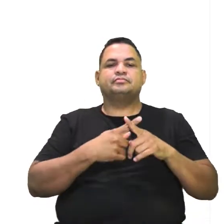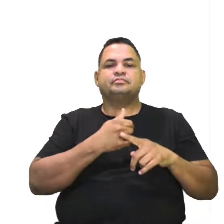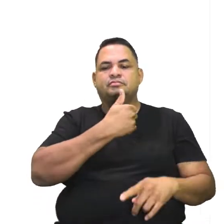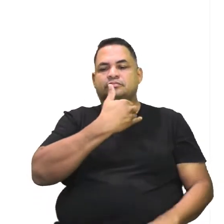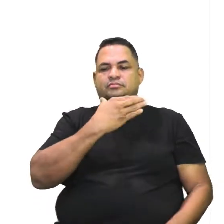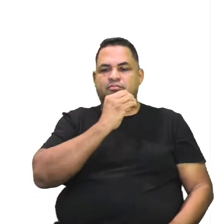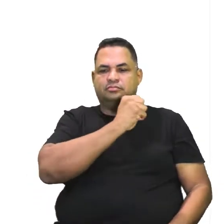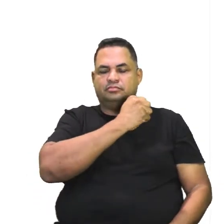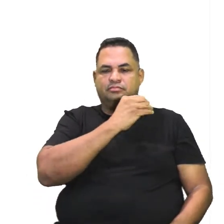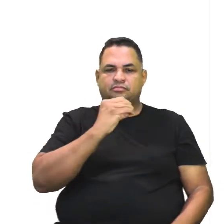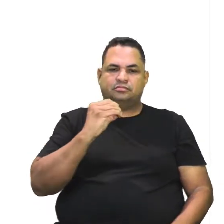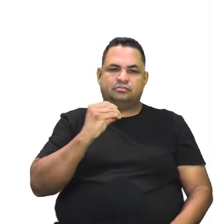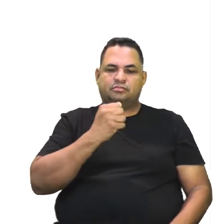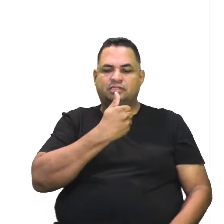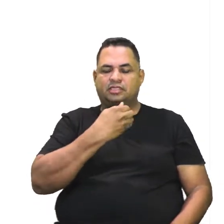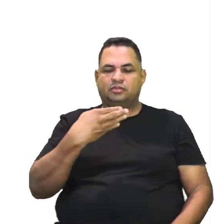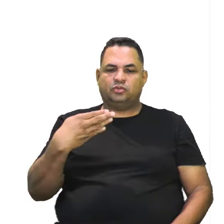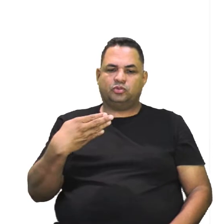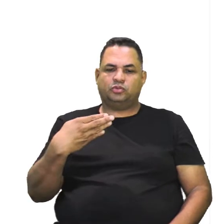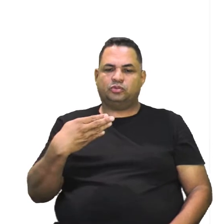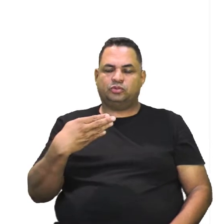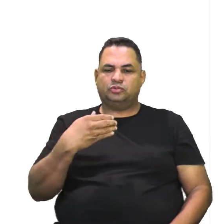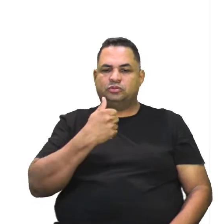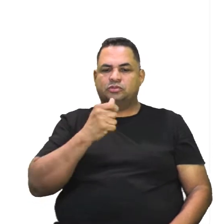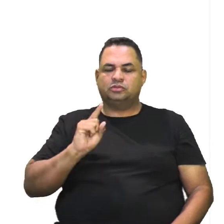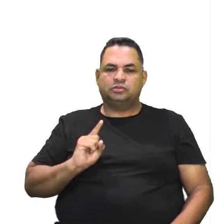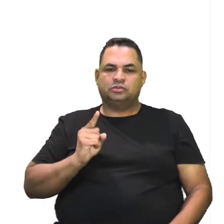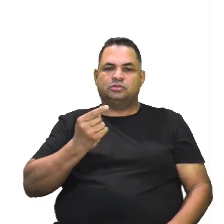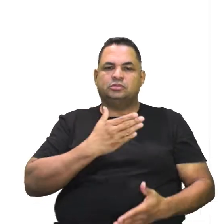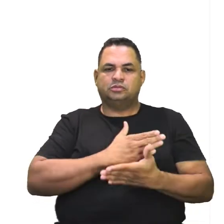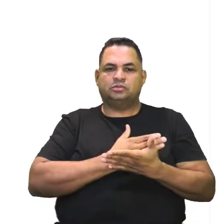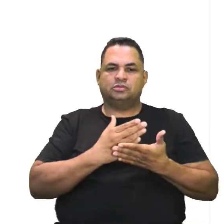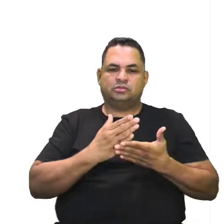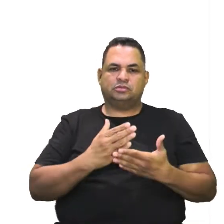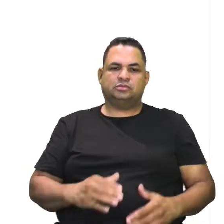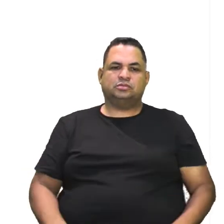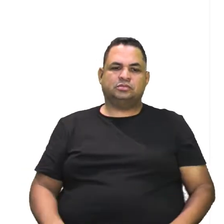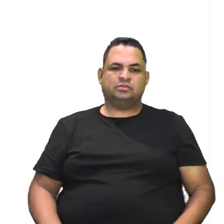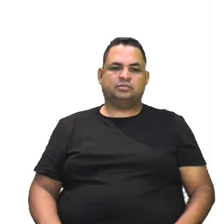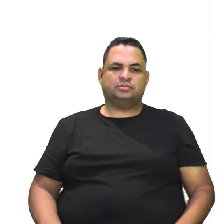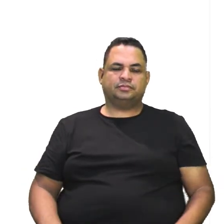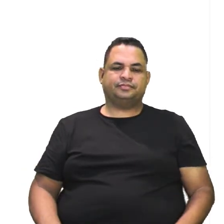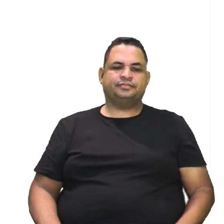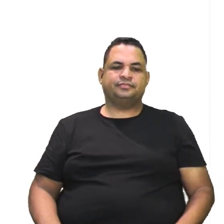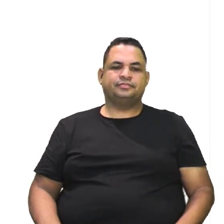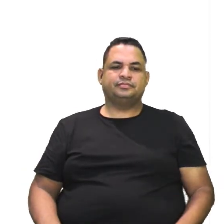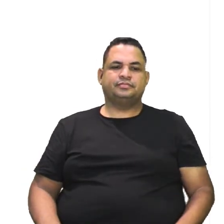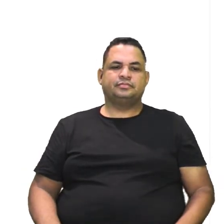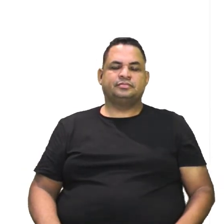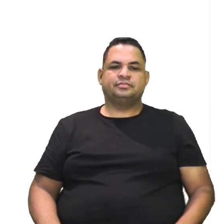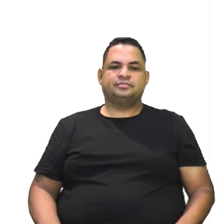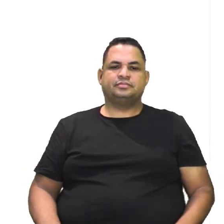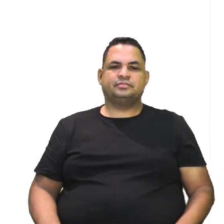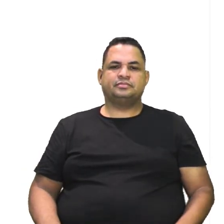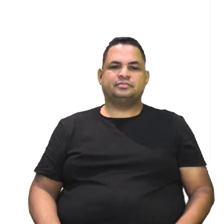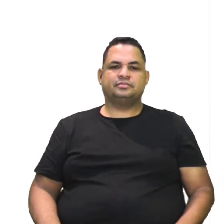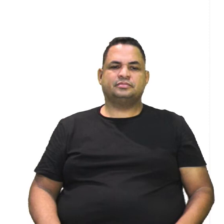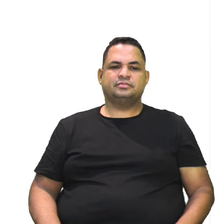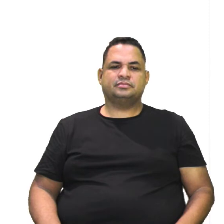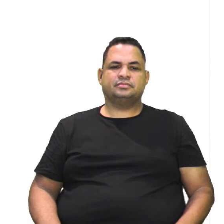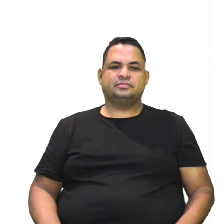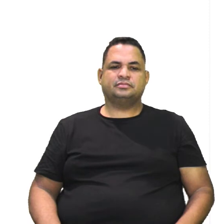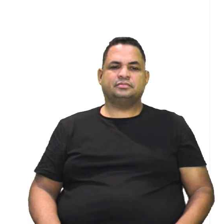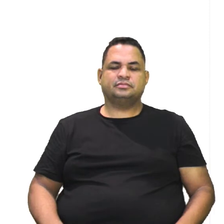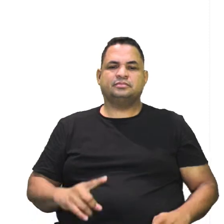10 mil... 14. 14 mil. Beleza. No comecinho, só o capital inicial, né? Do mesmo jeito do nosso juro simples. Isso.